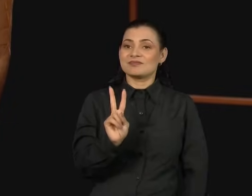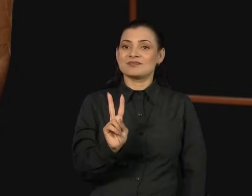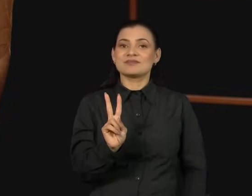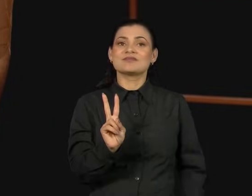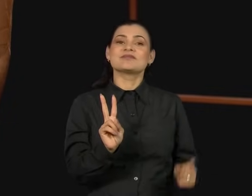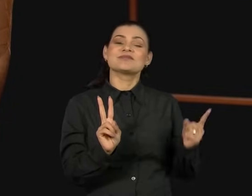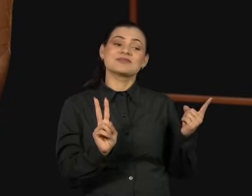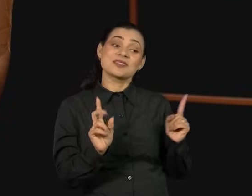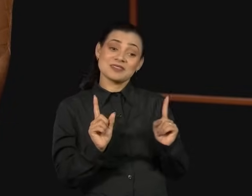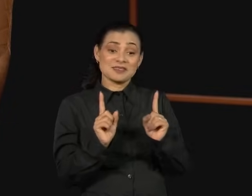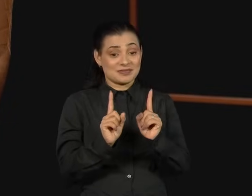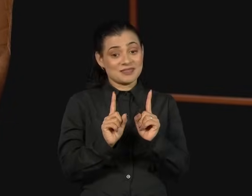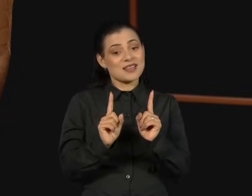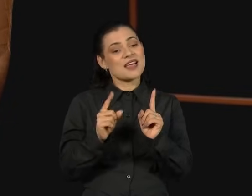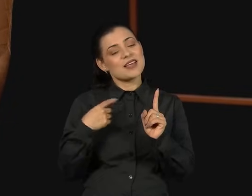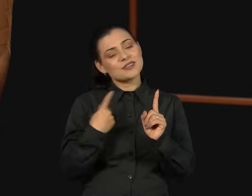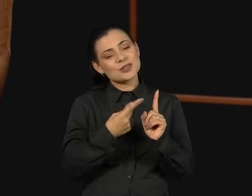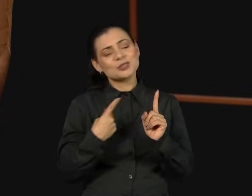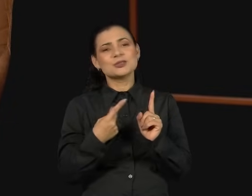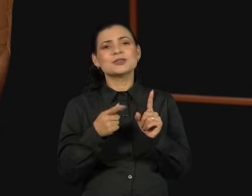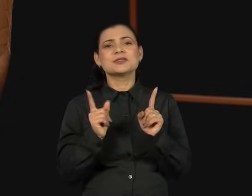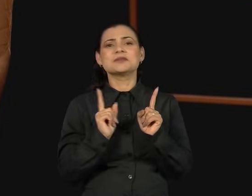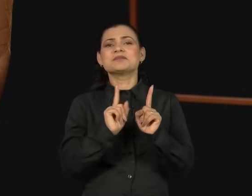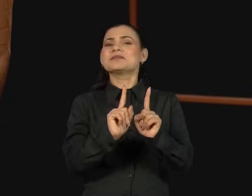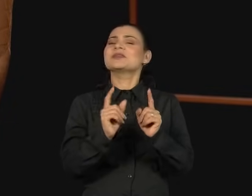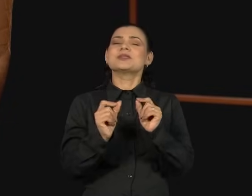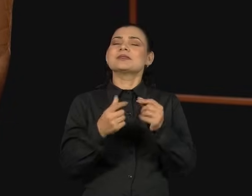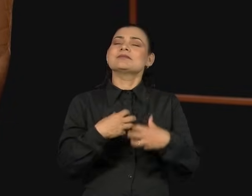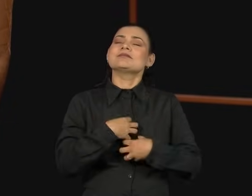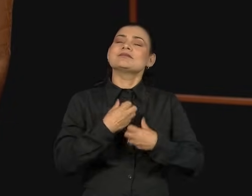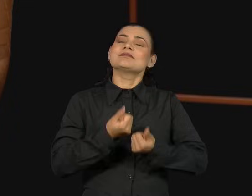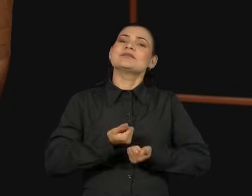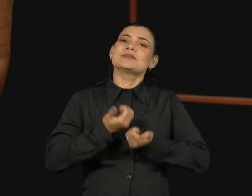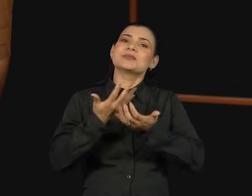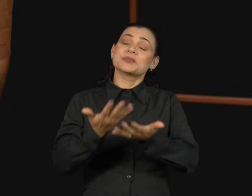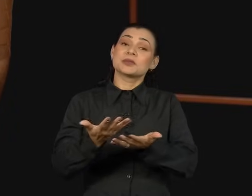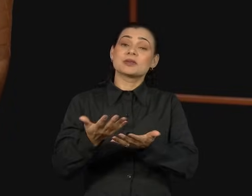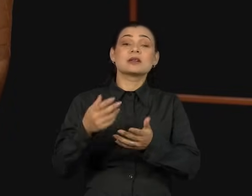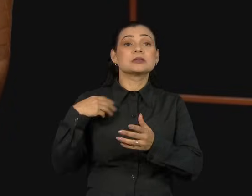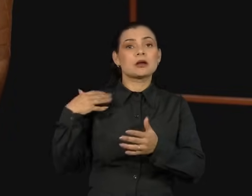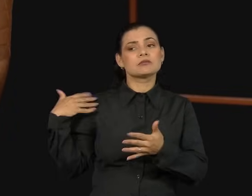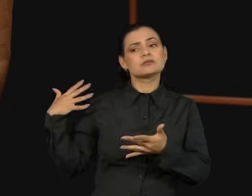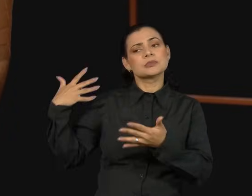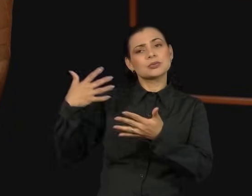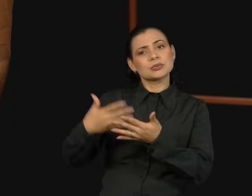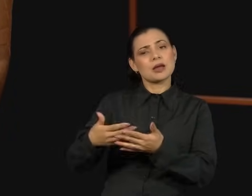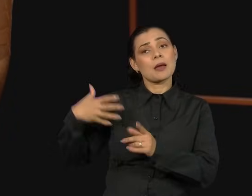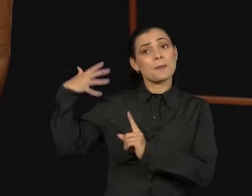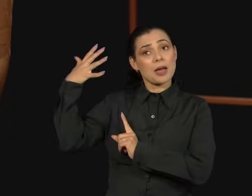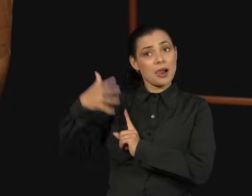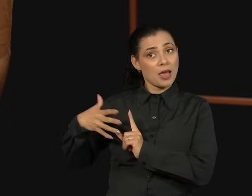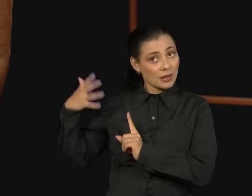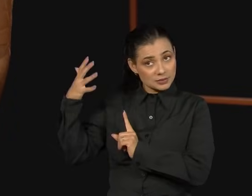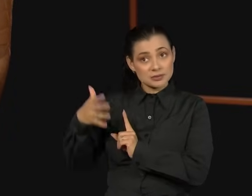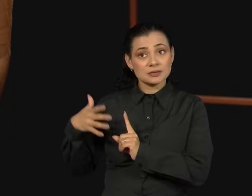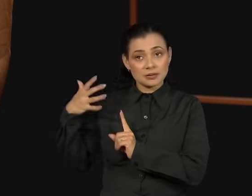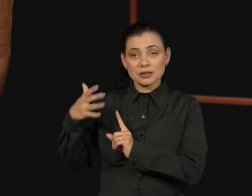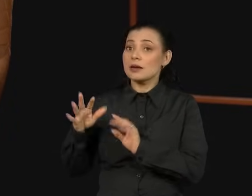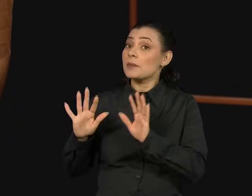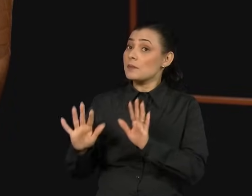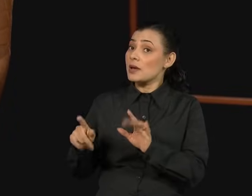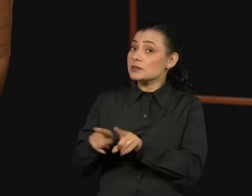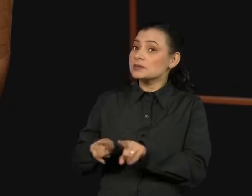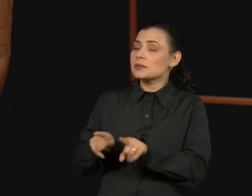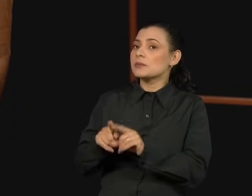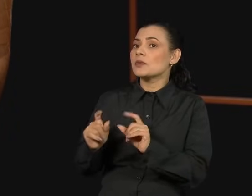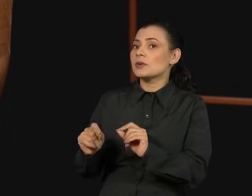com isso não fazendo com alguma coisa que você podia acompanhar como uma palestra e, ao mesmo